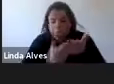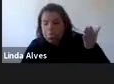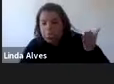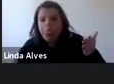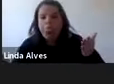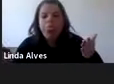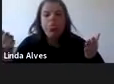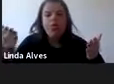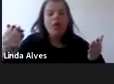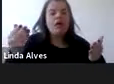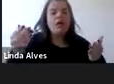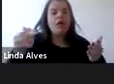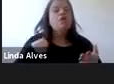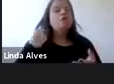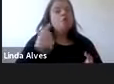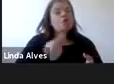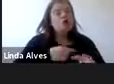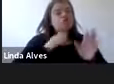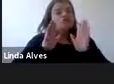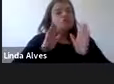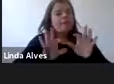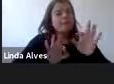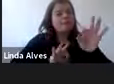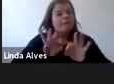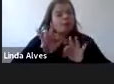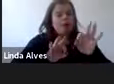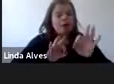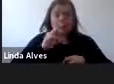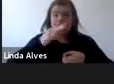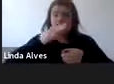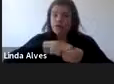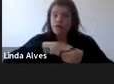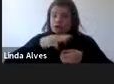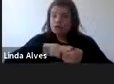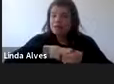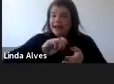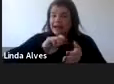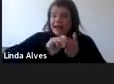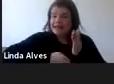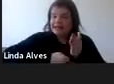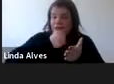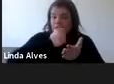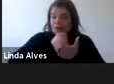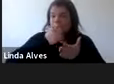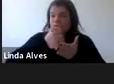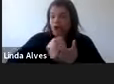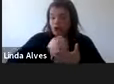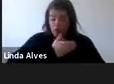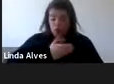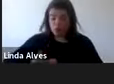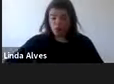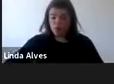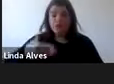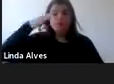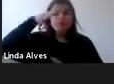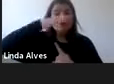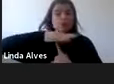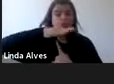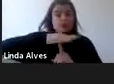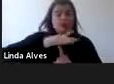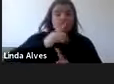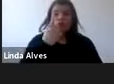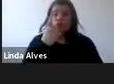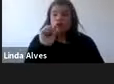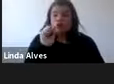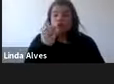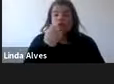isso? Estava programado a Volkswagen assinar o protocolo com o governo do estado do Paraná no dia 18 de março